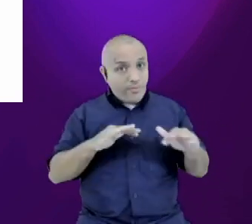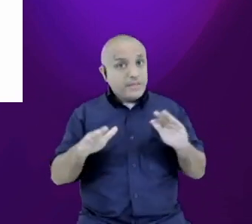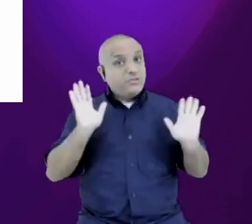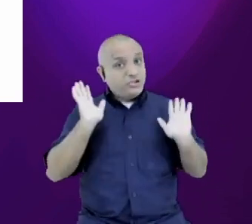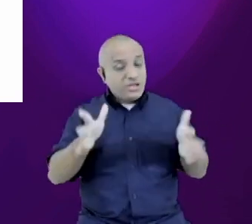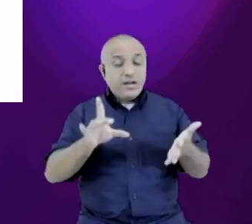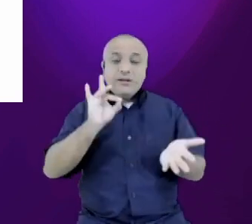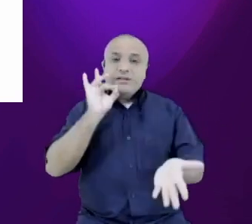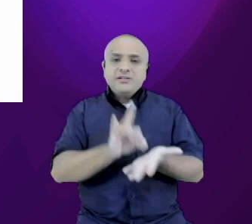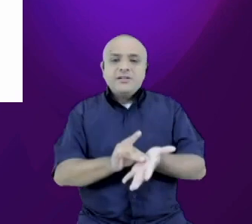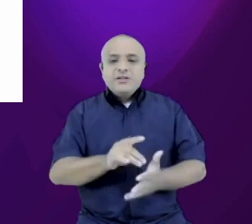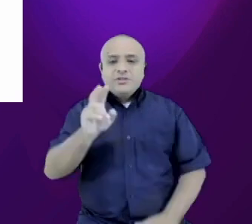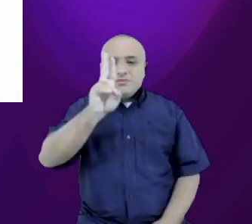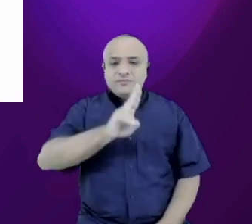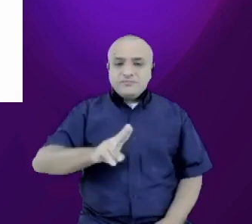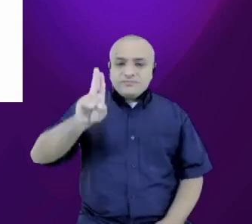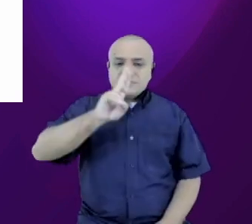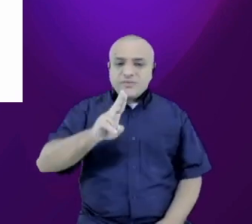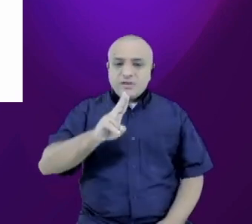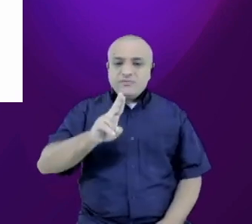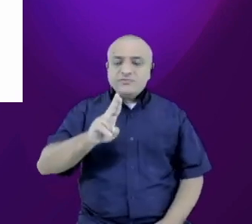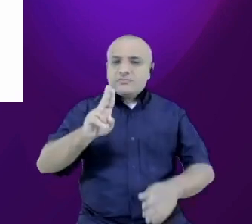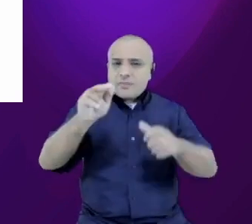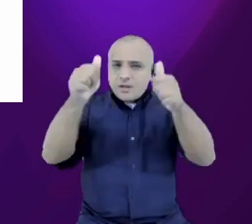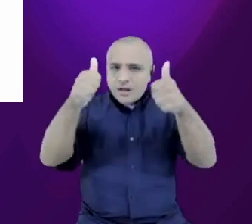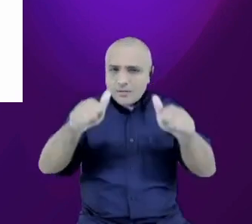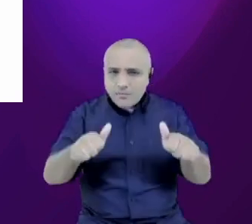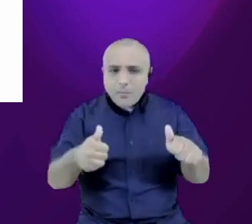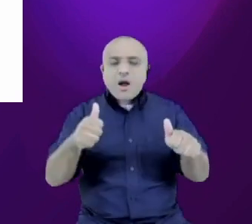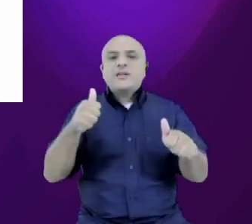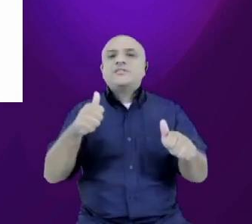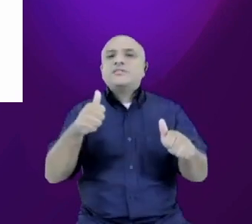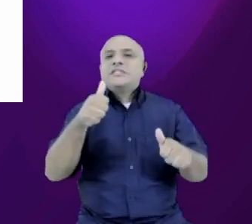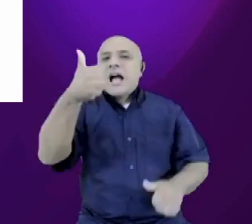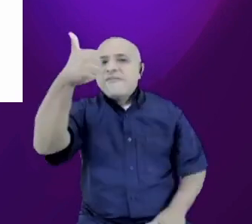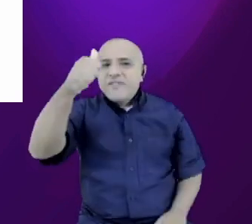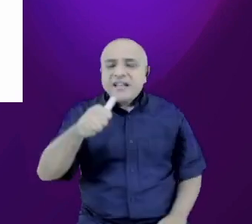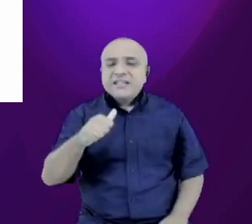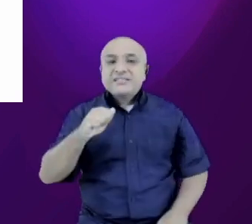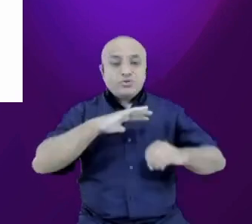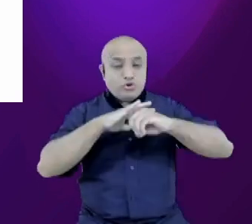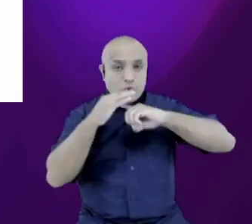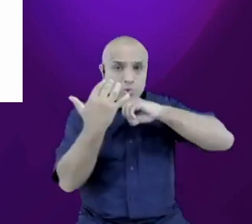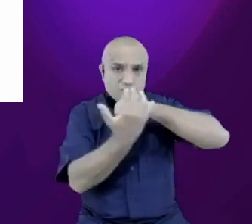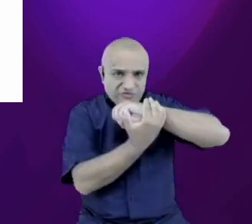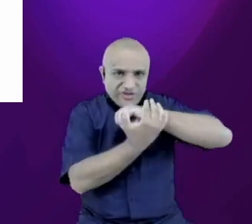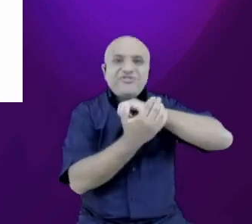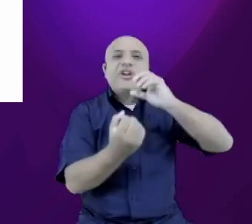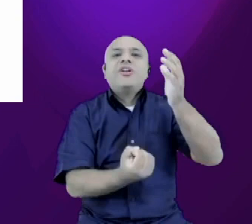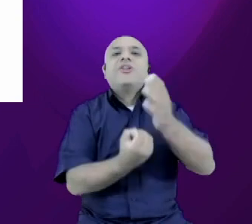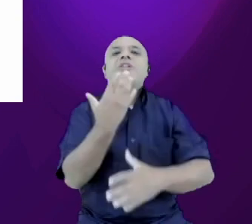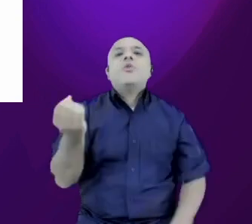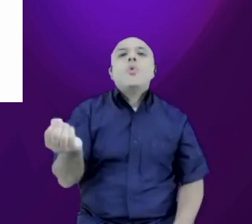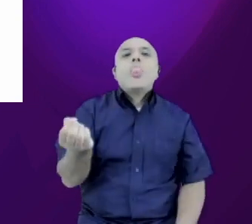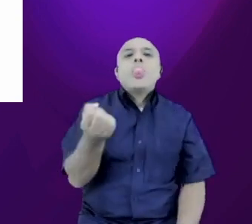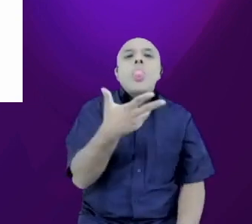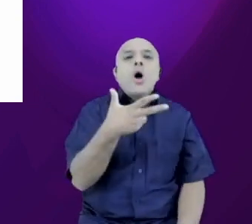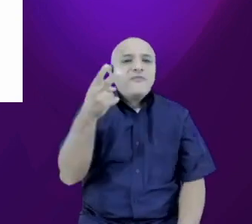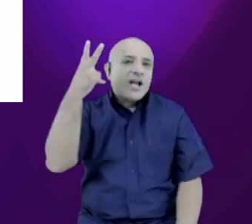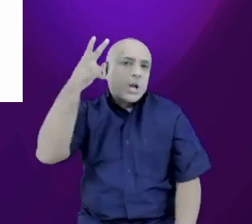utilização maciça de exames de imagem para avaliação de Covid, ela criou uma nova cultura e